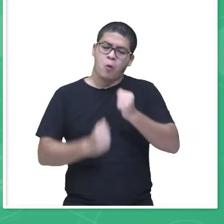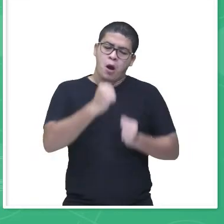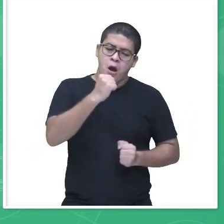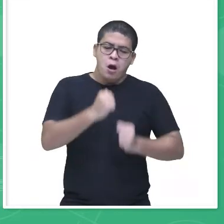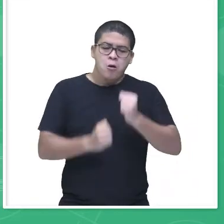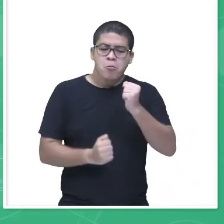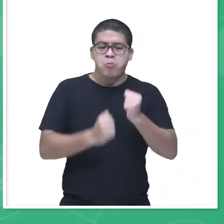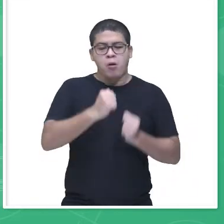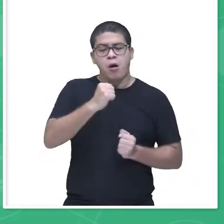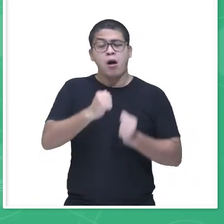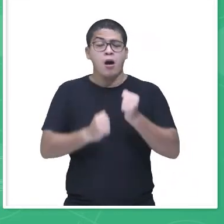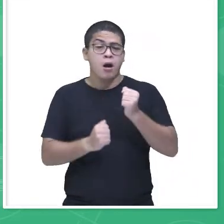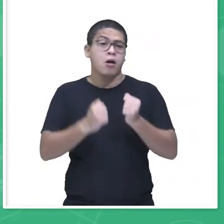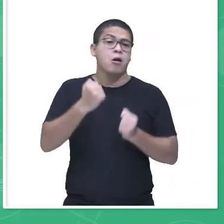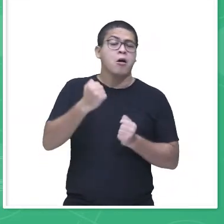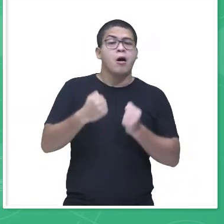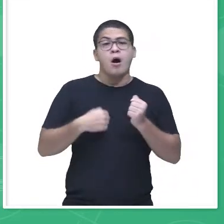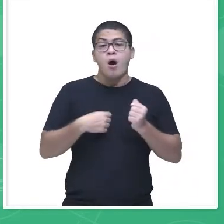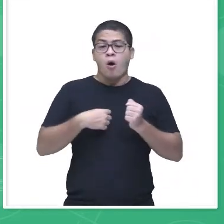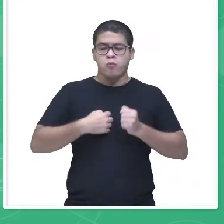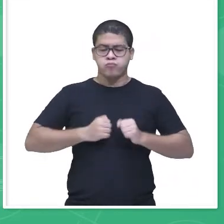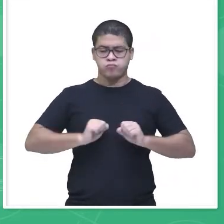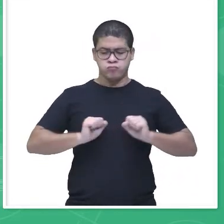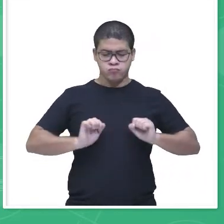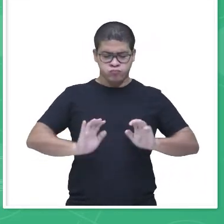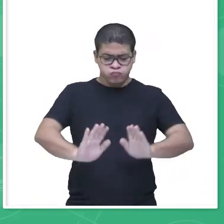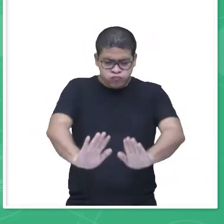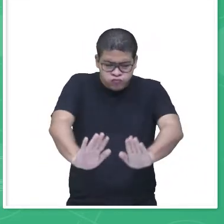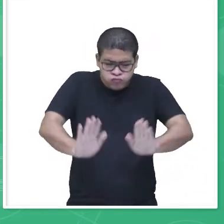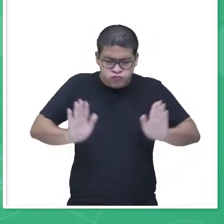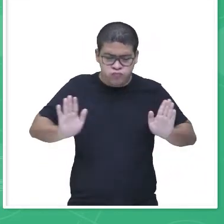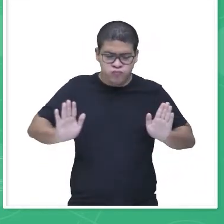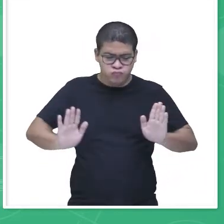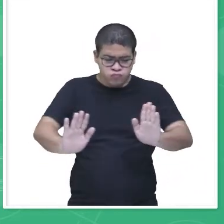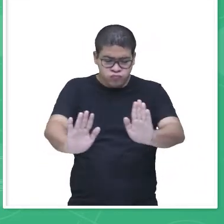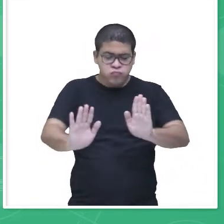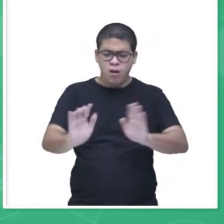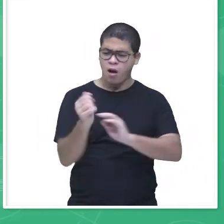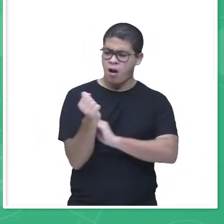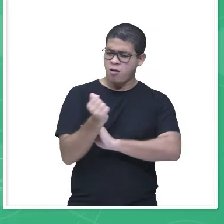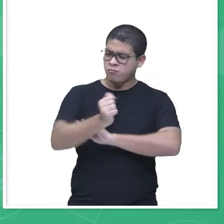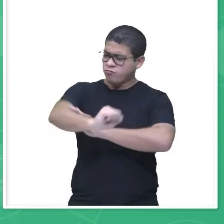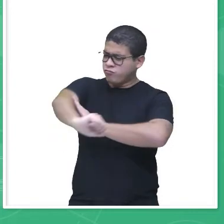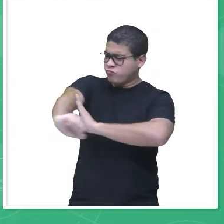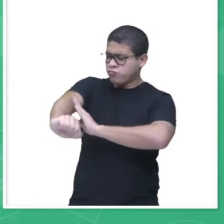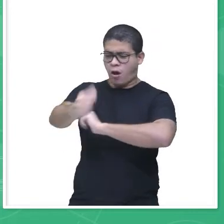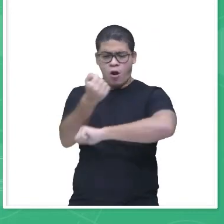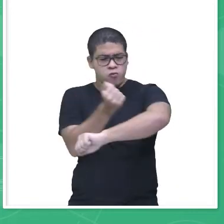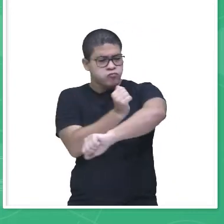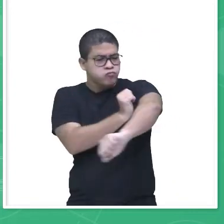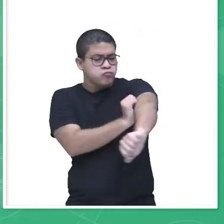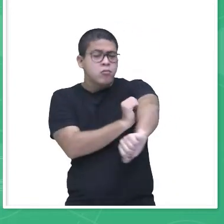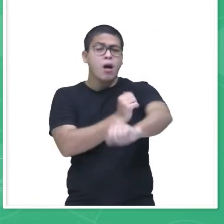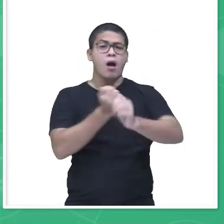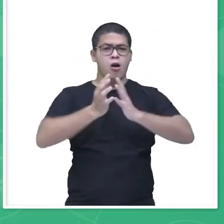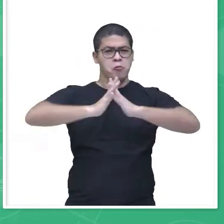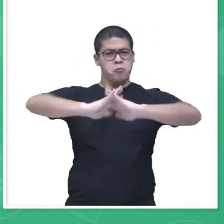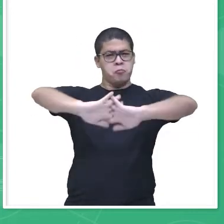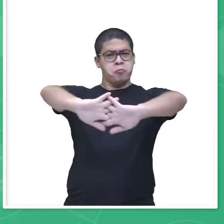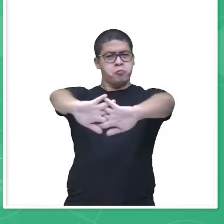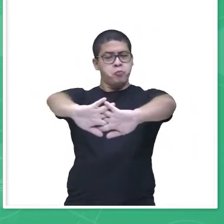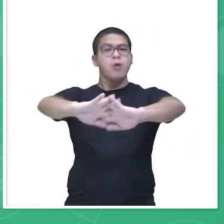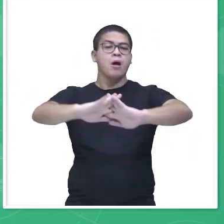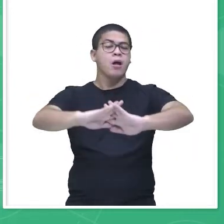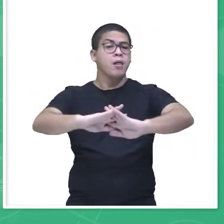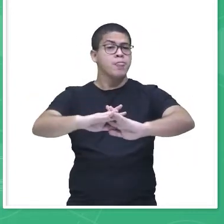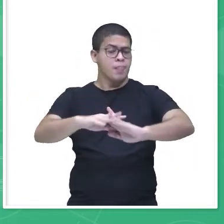de corrida, um pouco de abdominal, um pouco de exercício para os braços. Quanto mais você varia, é melhor para a sua